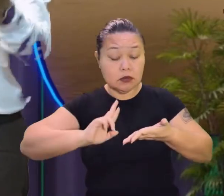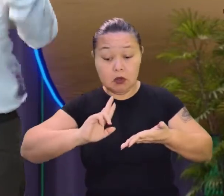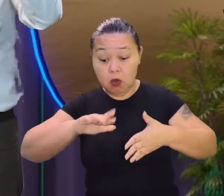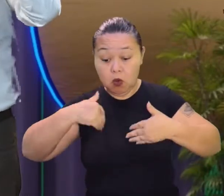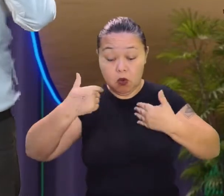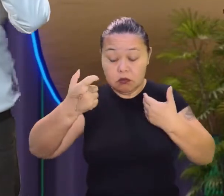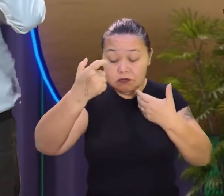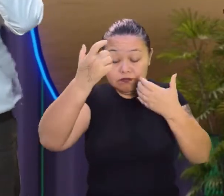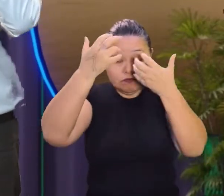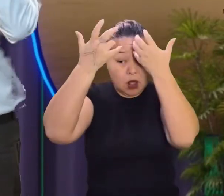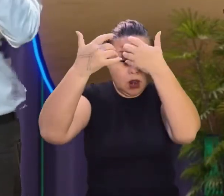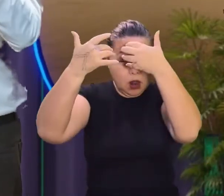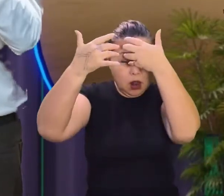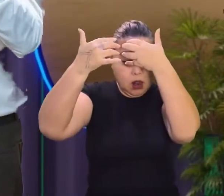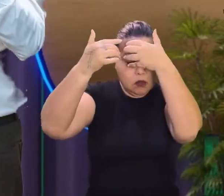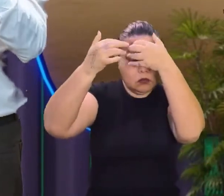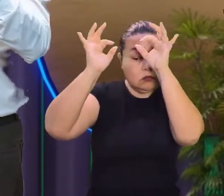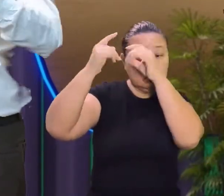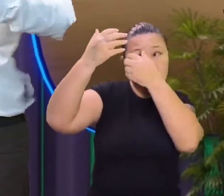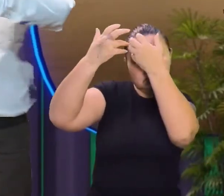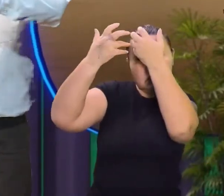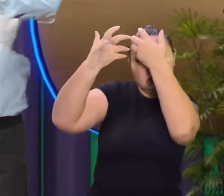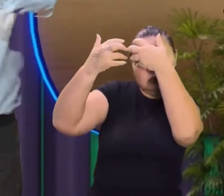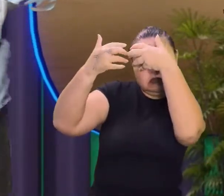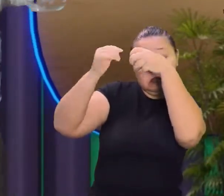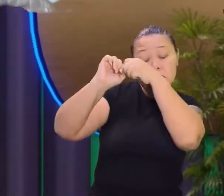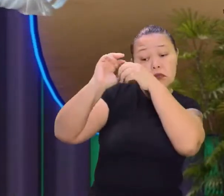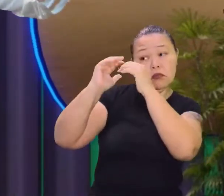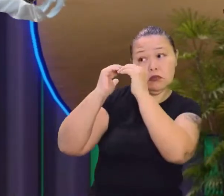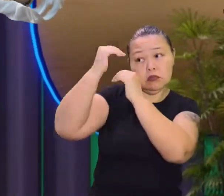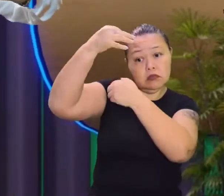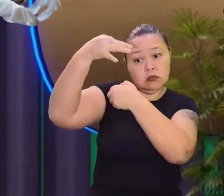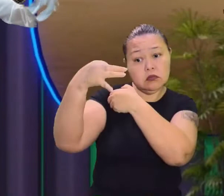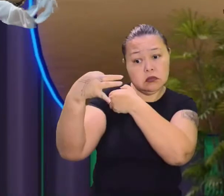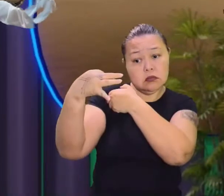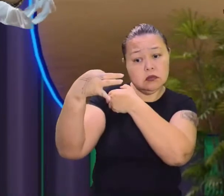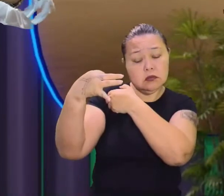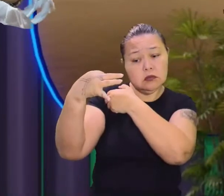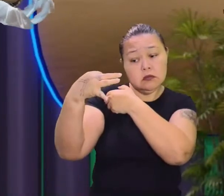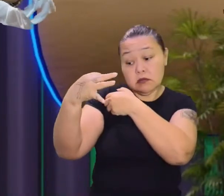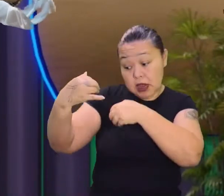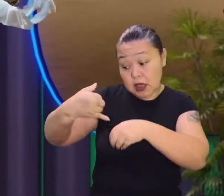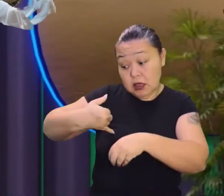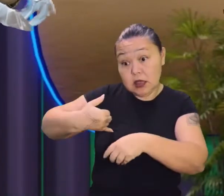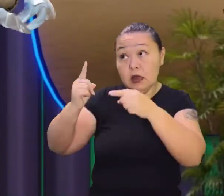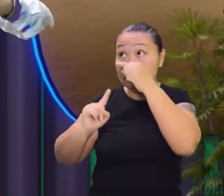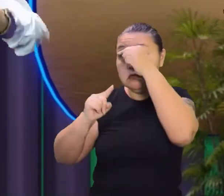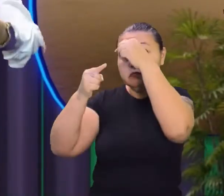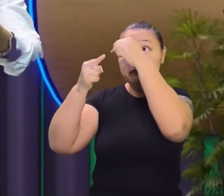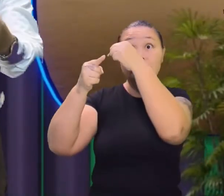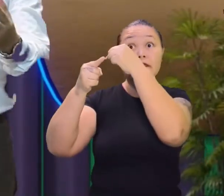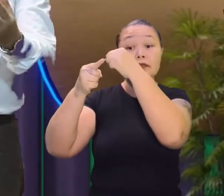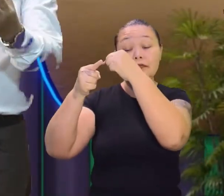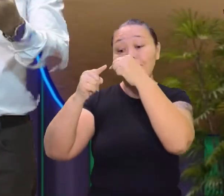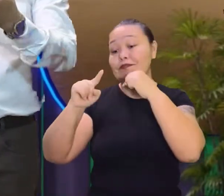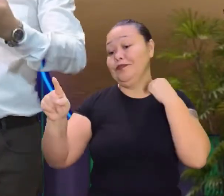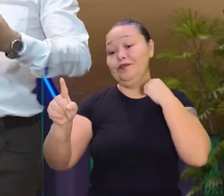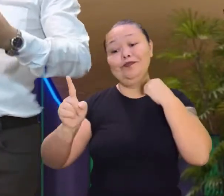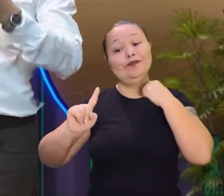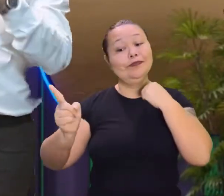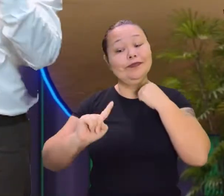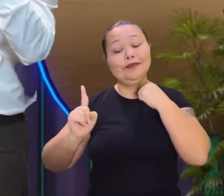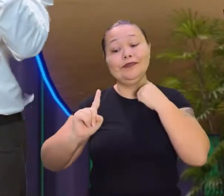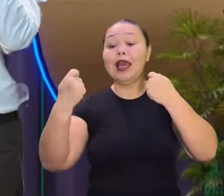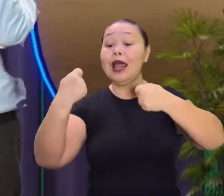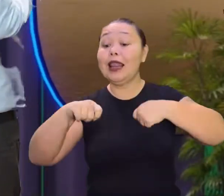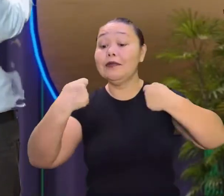um cognitivo intelectual no nível adequado para a idade dela? Não, porque ela precisa de